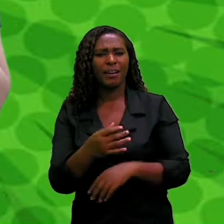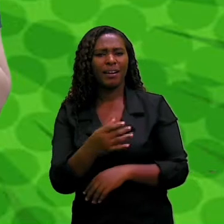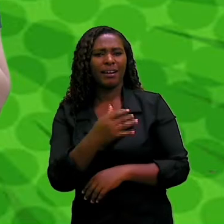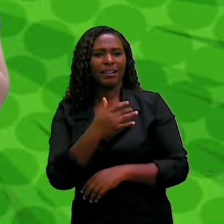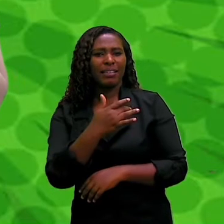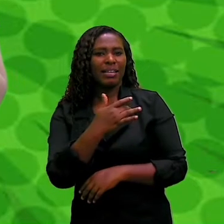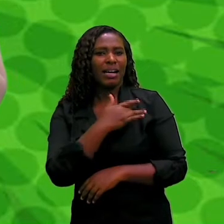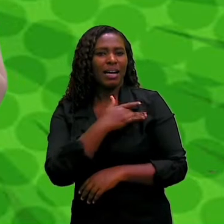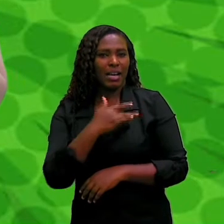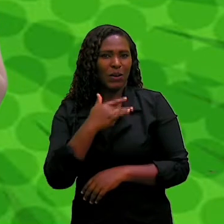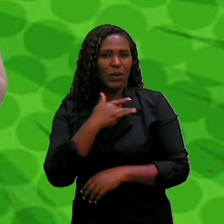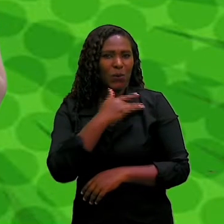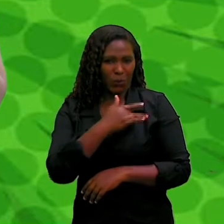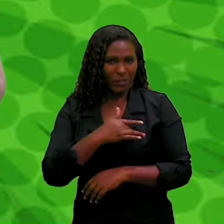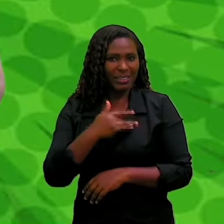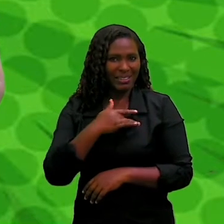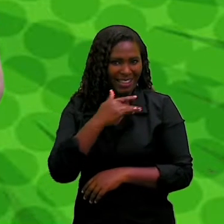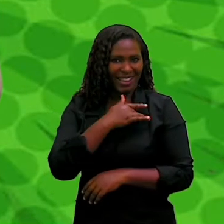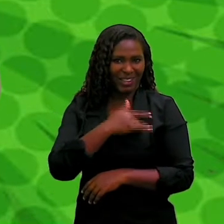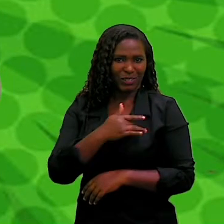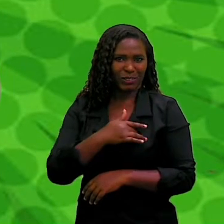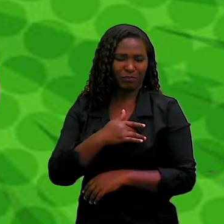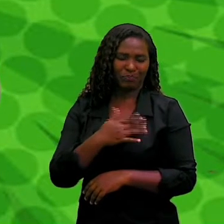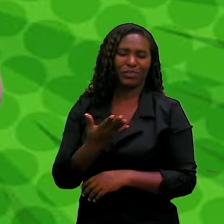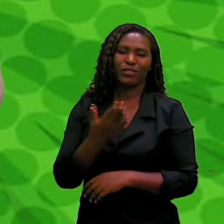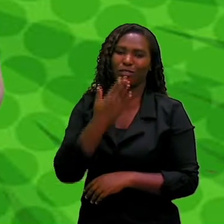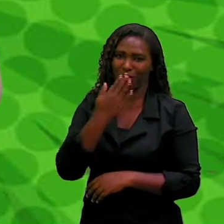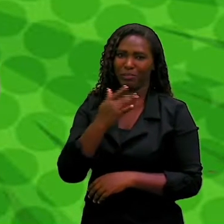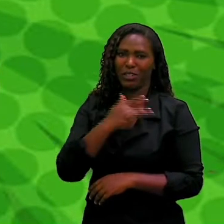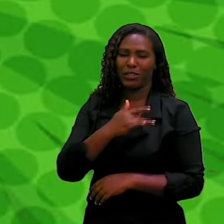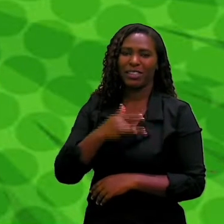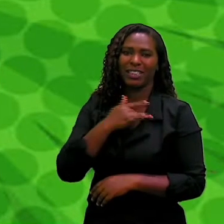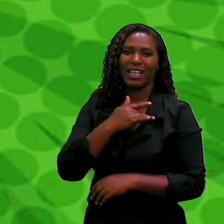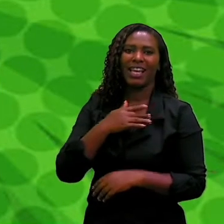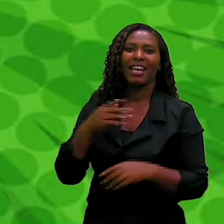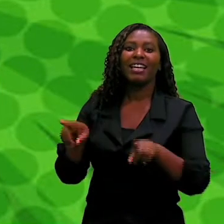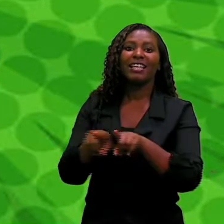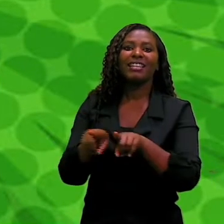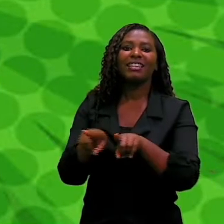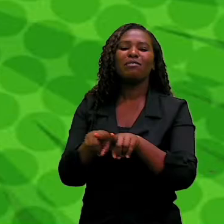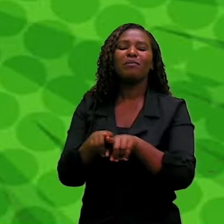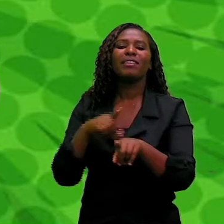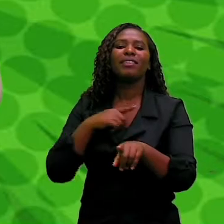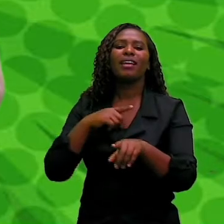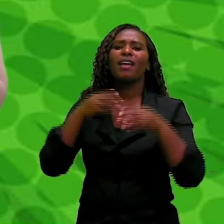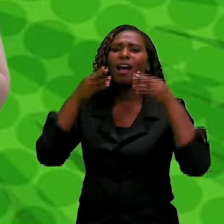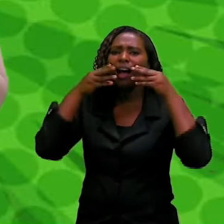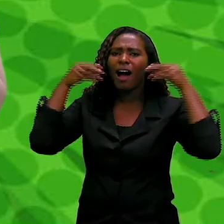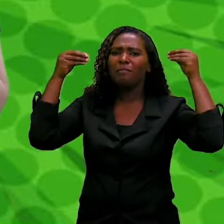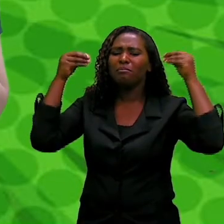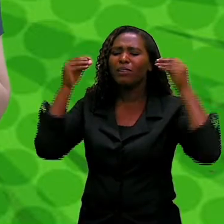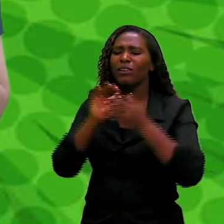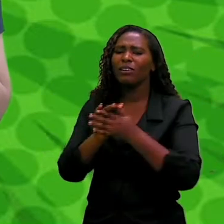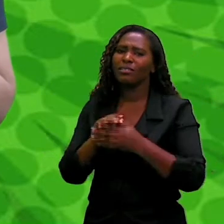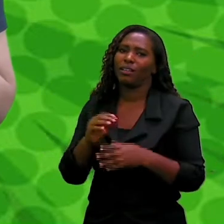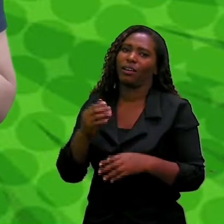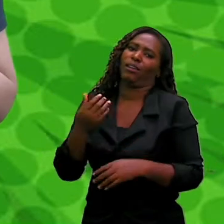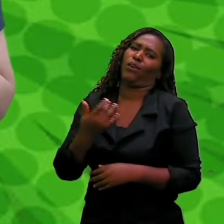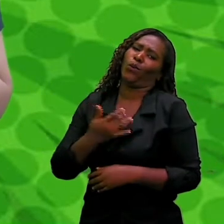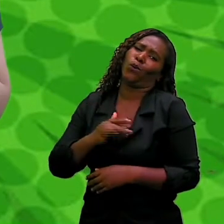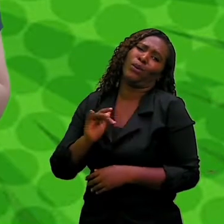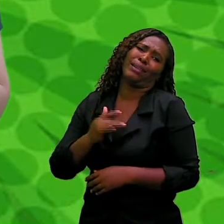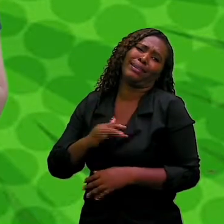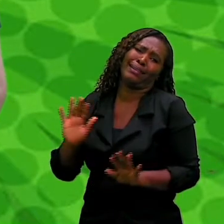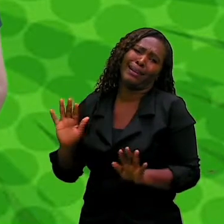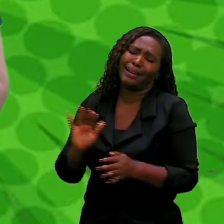Observem aí que tem a placa, tá vendo? Que indica para onde o cruzeiro deveria ir, não é? E a raposa, coitadinha, esforçando